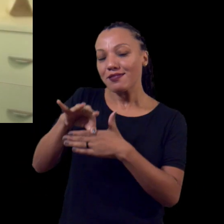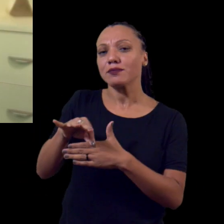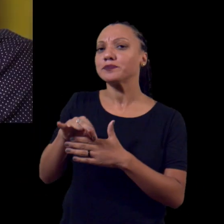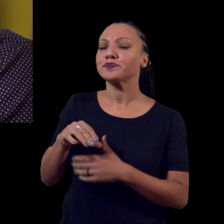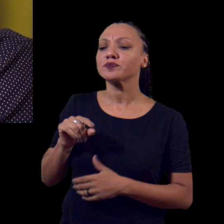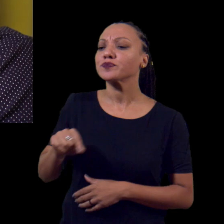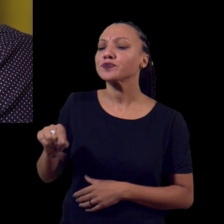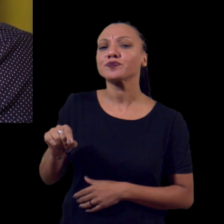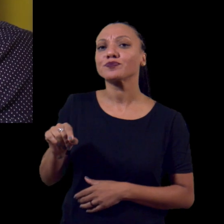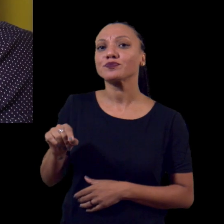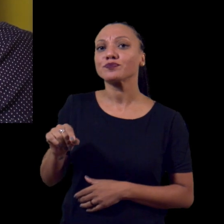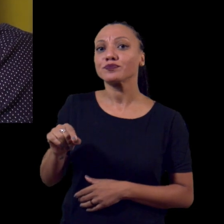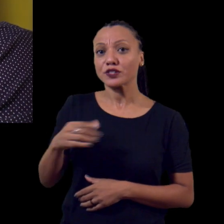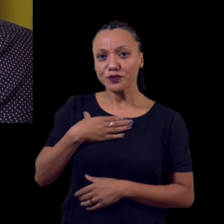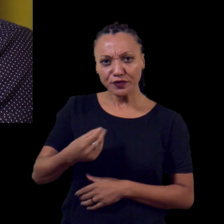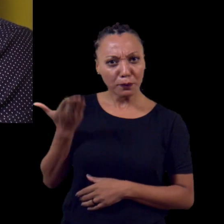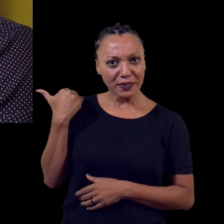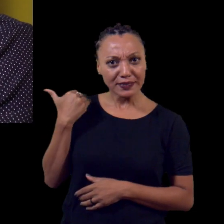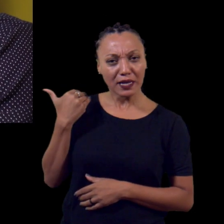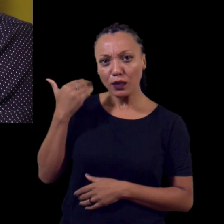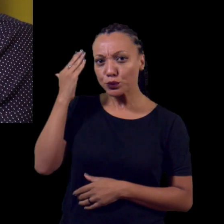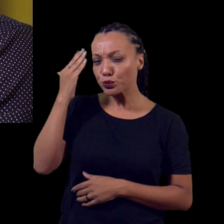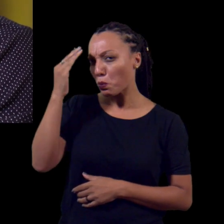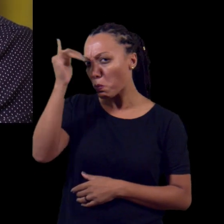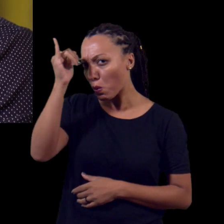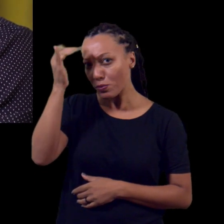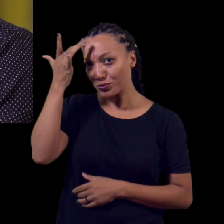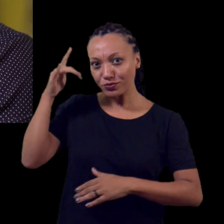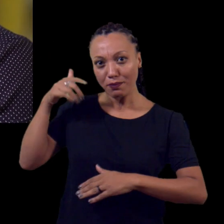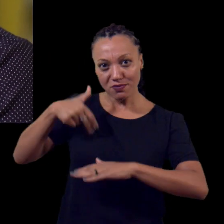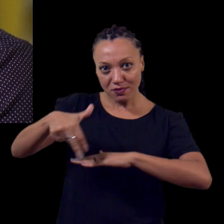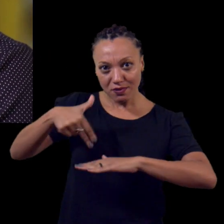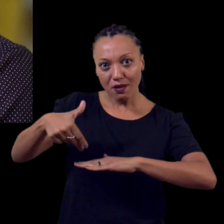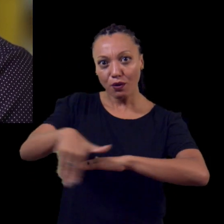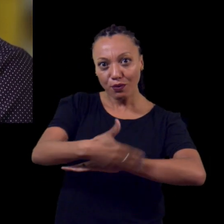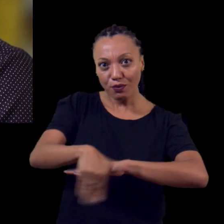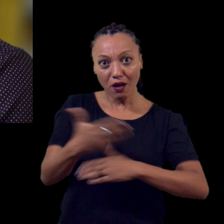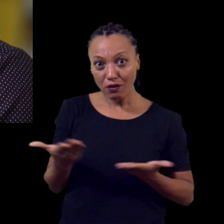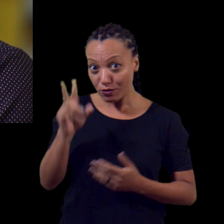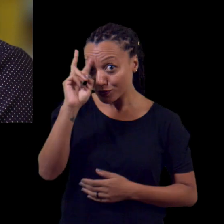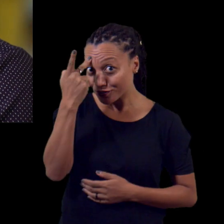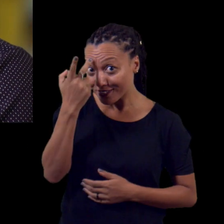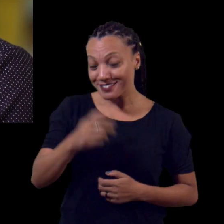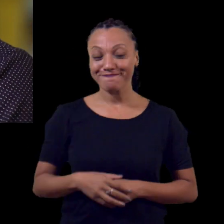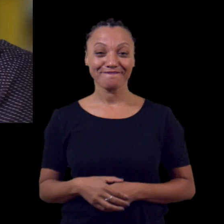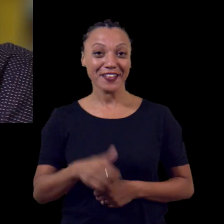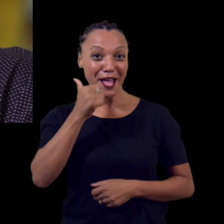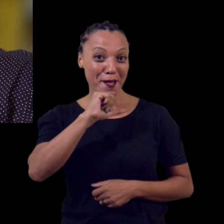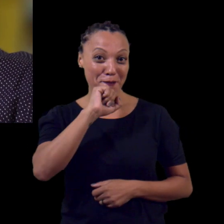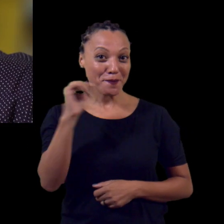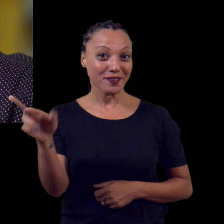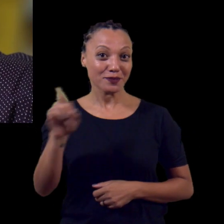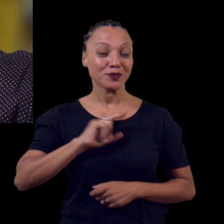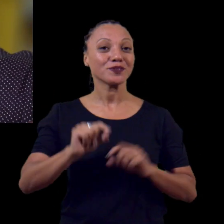bobo. E ela me respondeu o seguinte: falou: Júlio, eu não sei o que você fez com meu filho, mas o meu